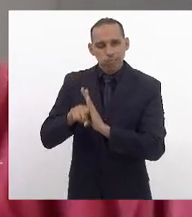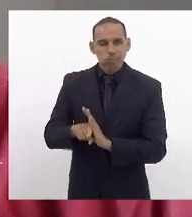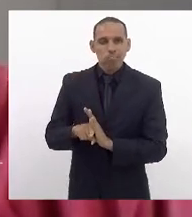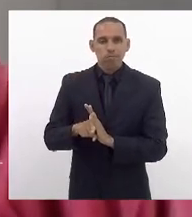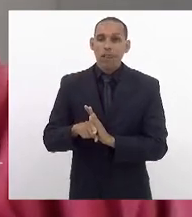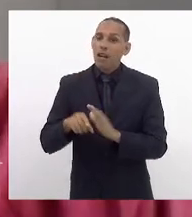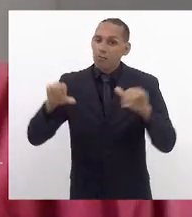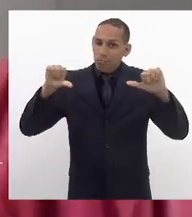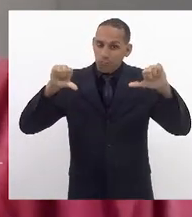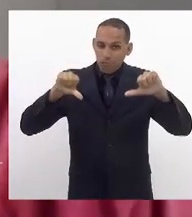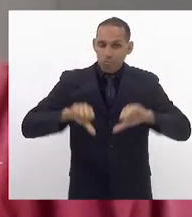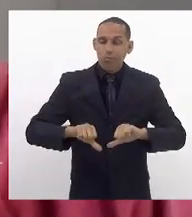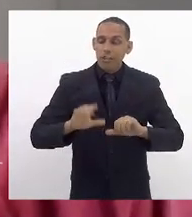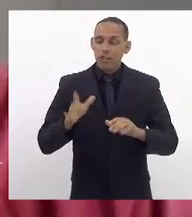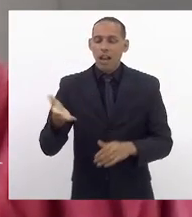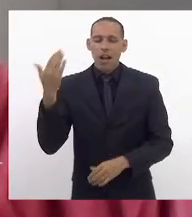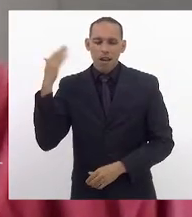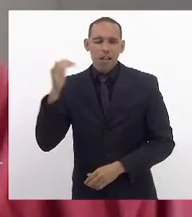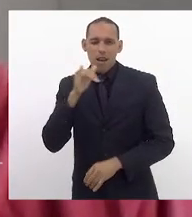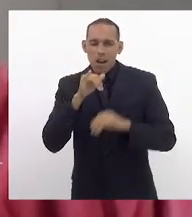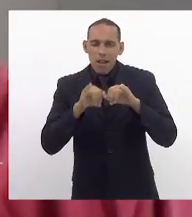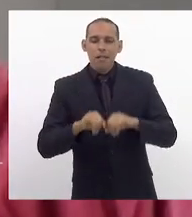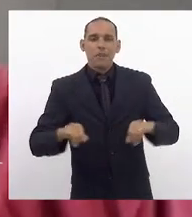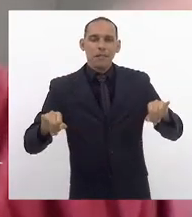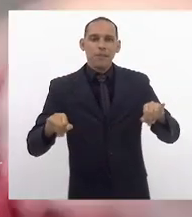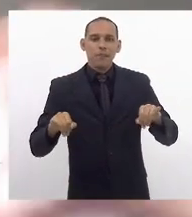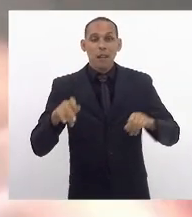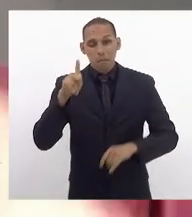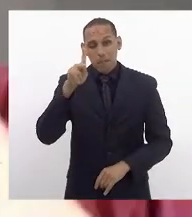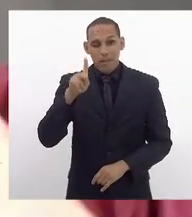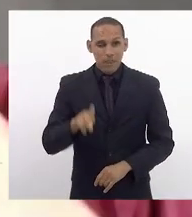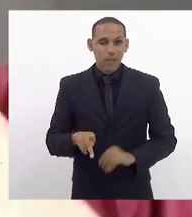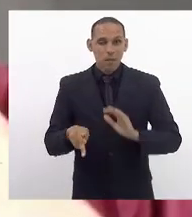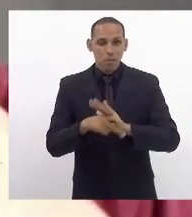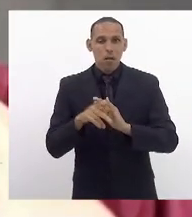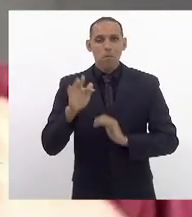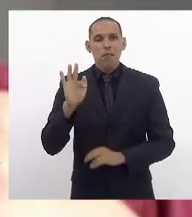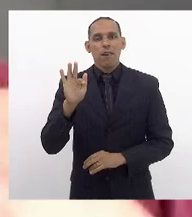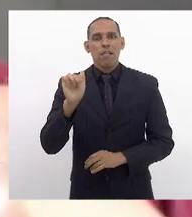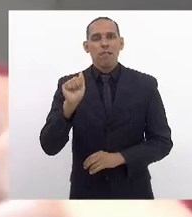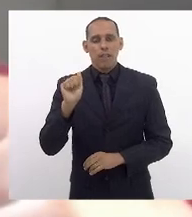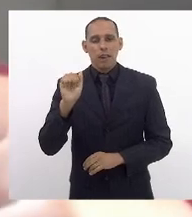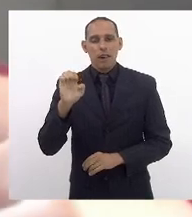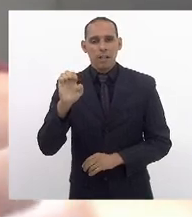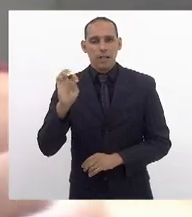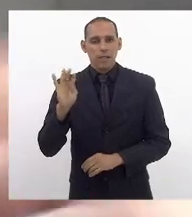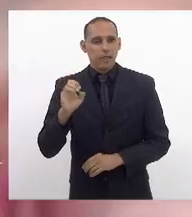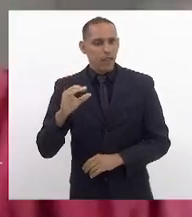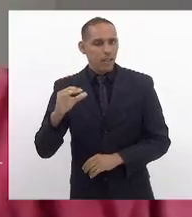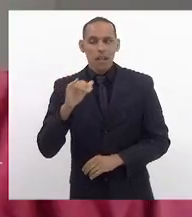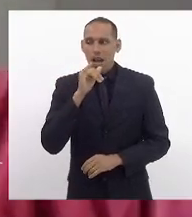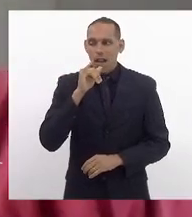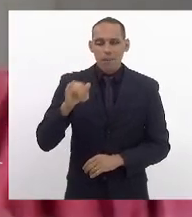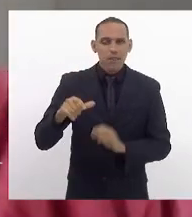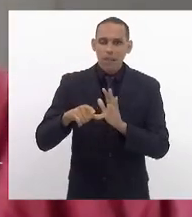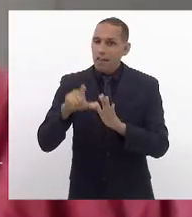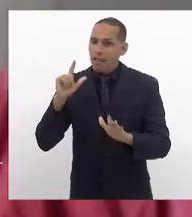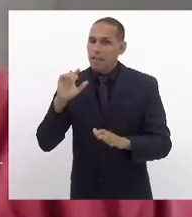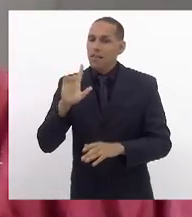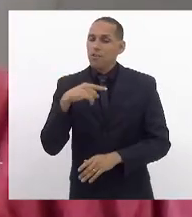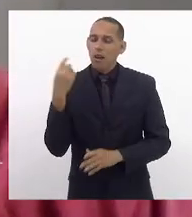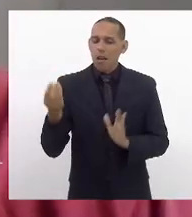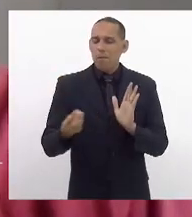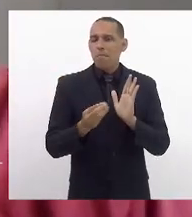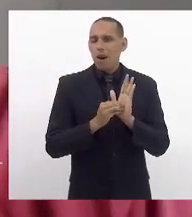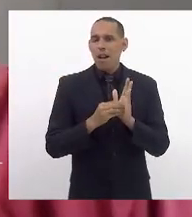era uma crise anunciada, a gente vinha alertando a própria presidente da FAETEC, presidência da FAETEC sobre isso, e por isso agendamos